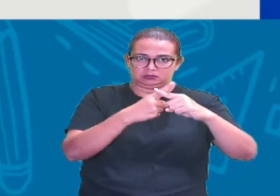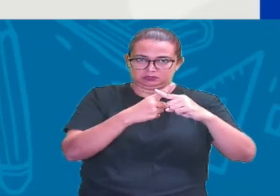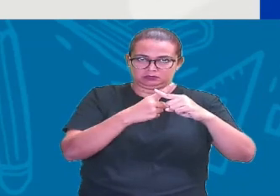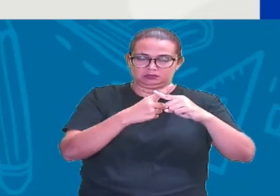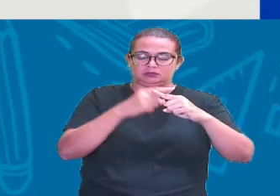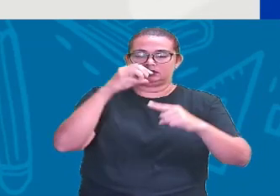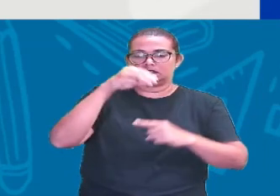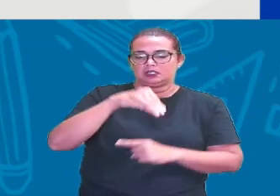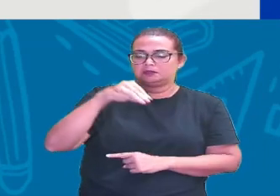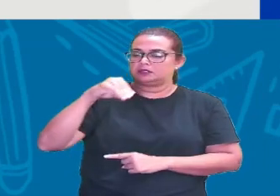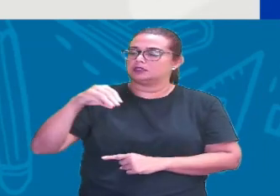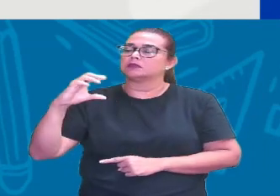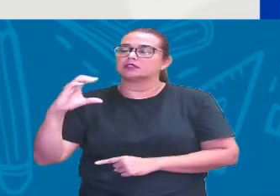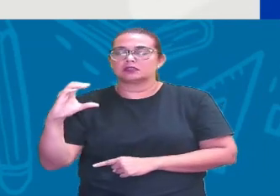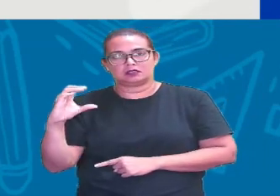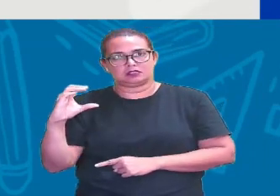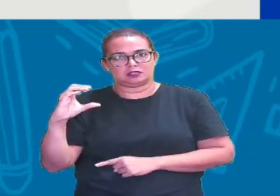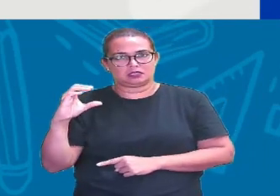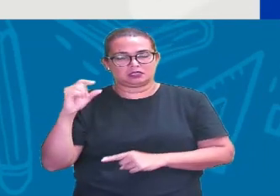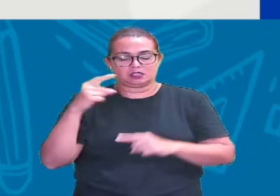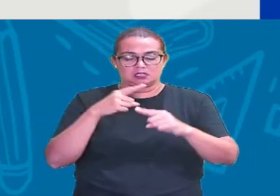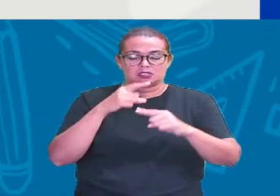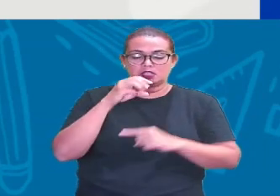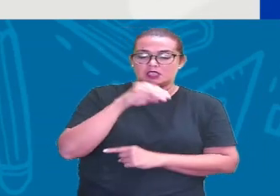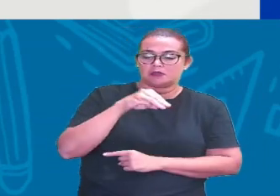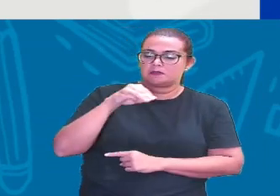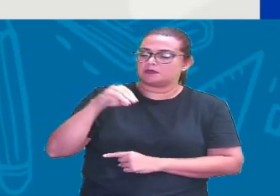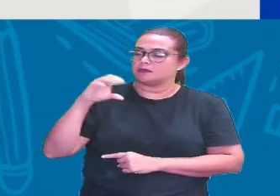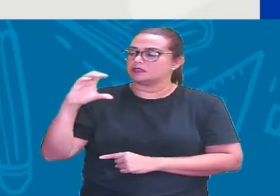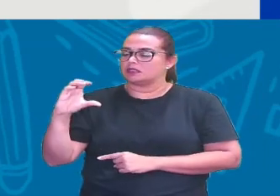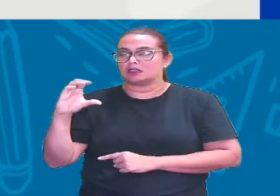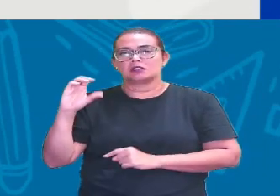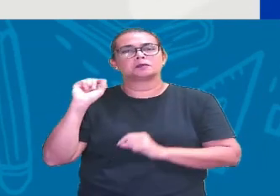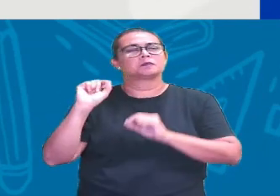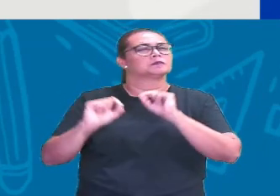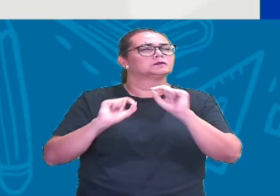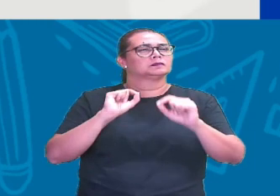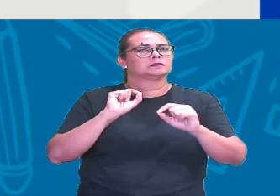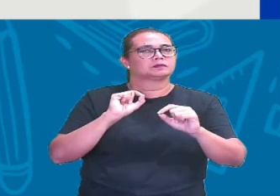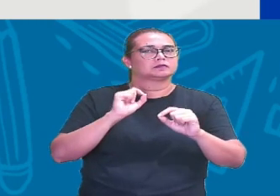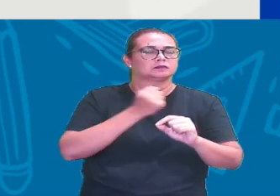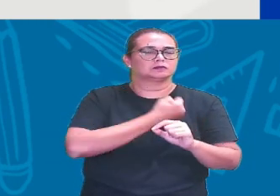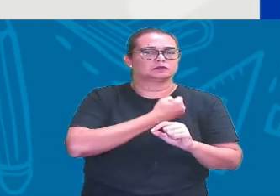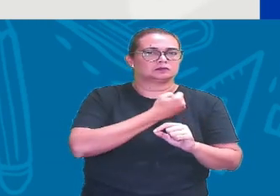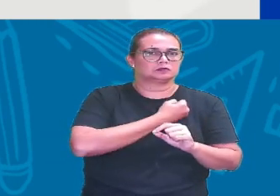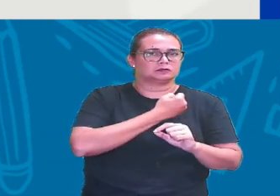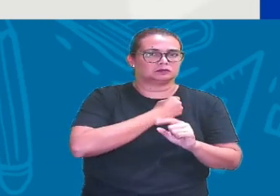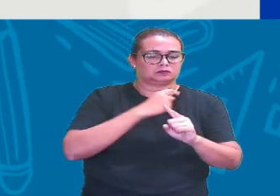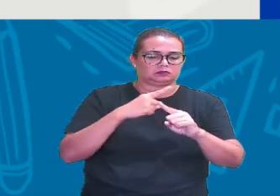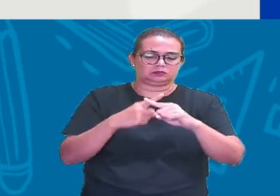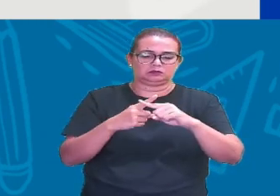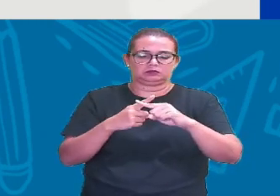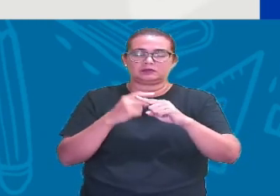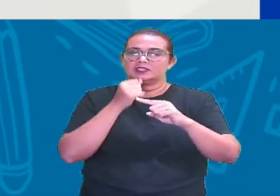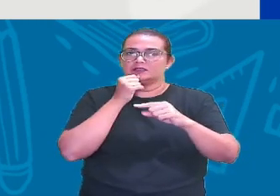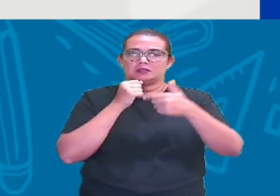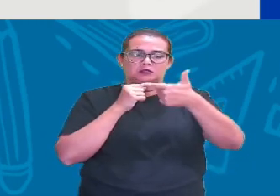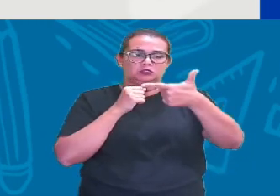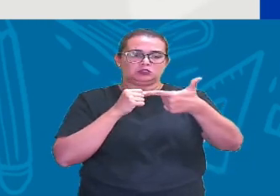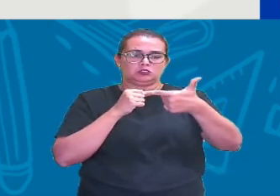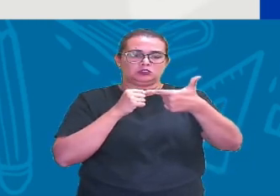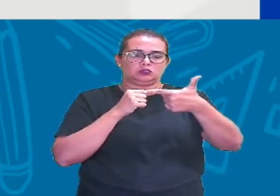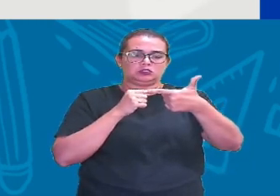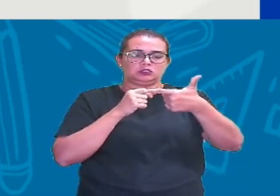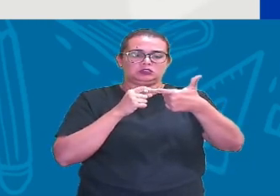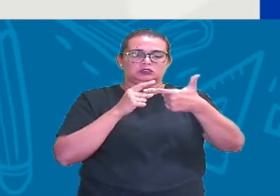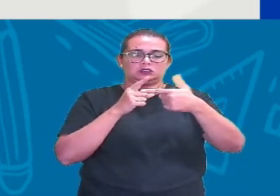O MMC. O MMC são os múltiplos, tá? Vou dar um exemplo aqui. Os múltiplos de 2 é de